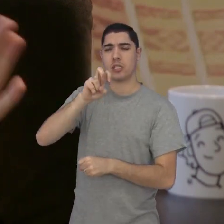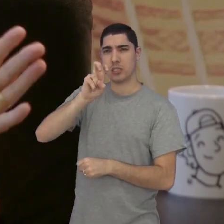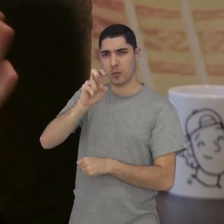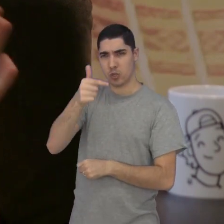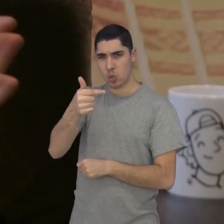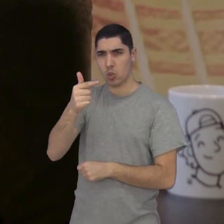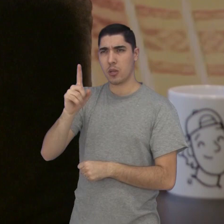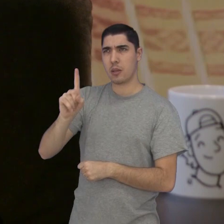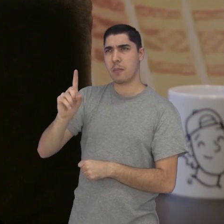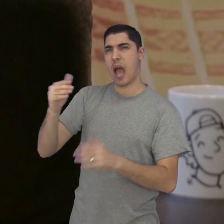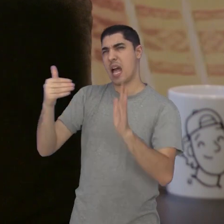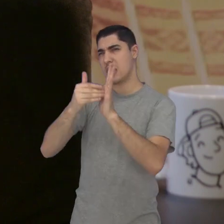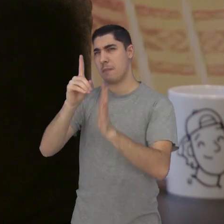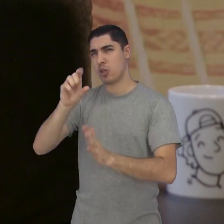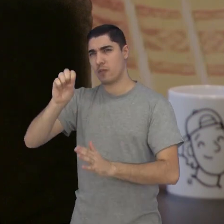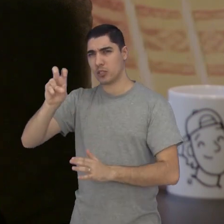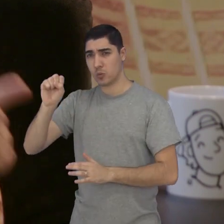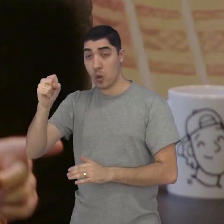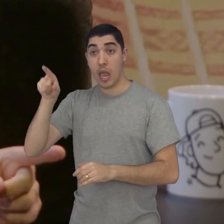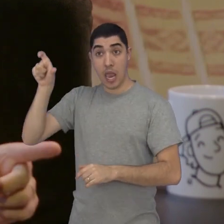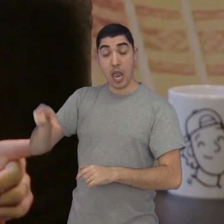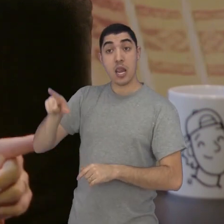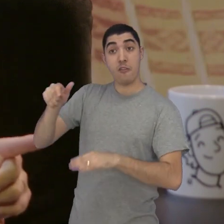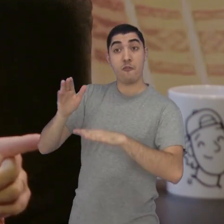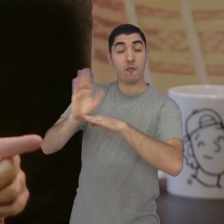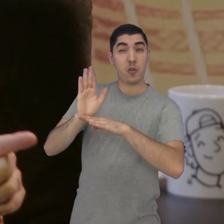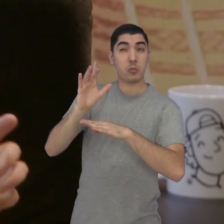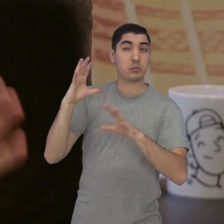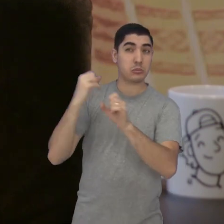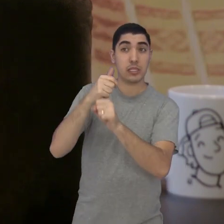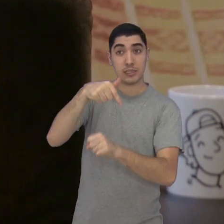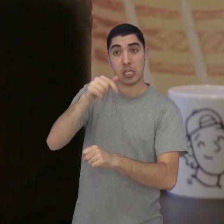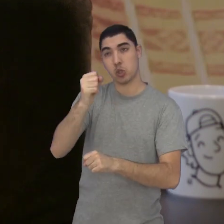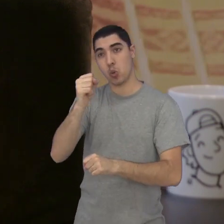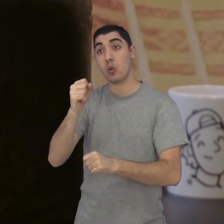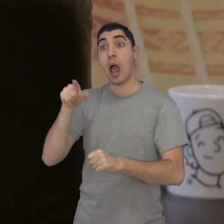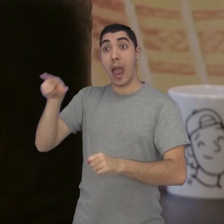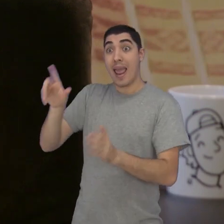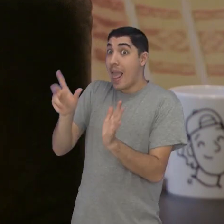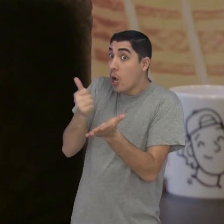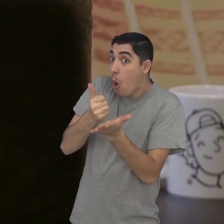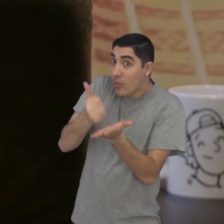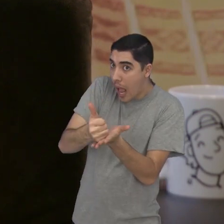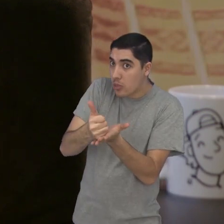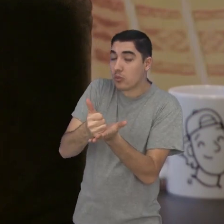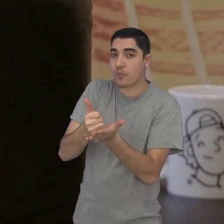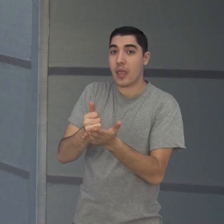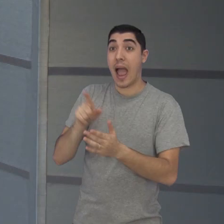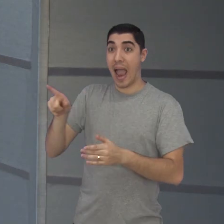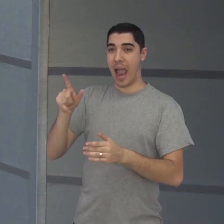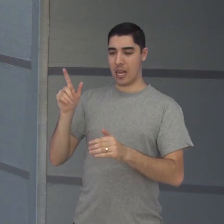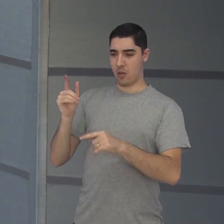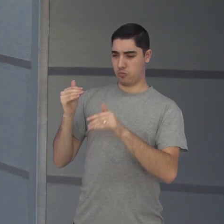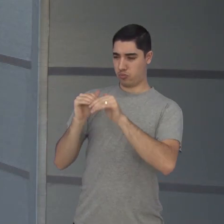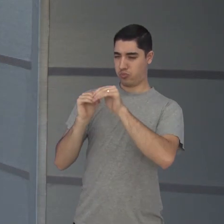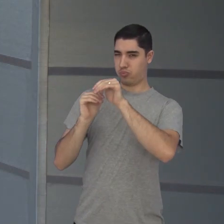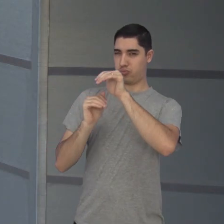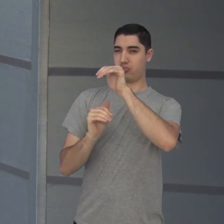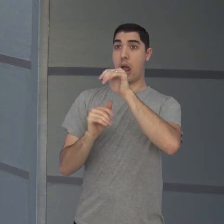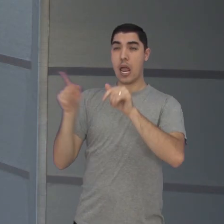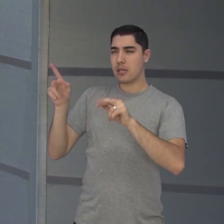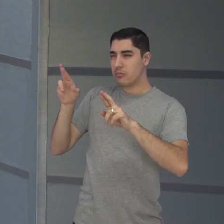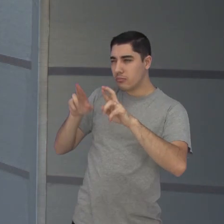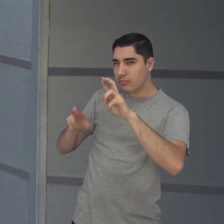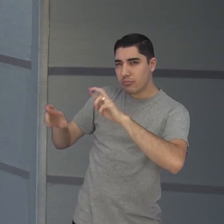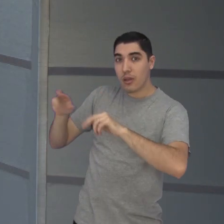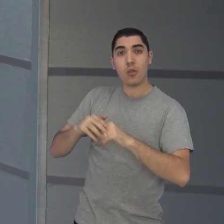58, ele fez uns 7, 8 filmes, como contratado. Aí ele falou: agora chega, aprendi a fazer cinema. Fiz meu pé de meia. E observando